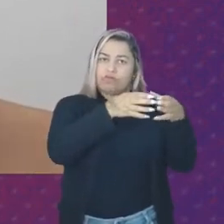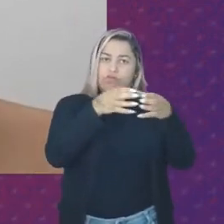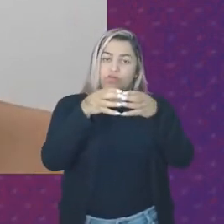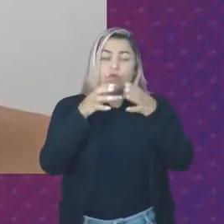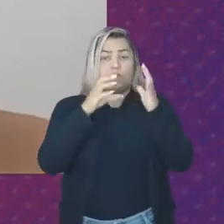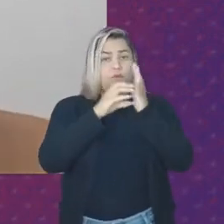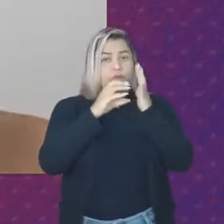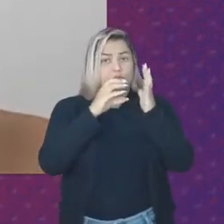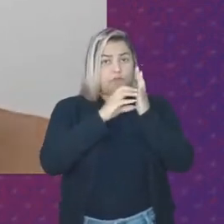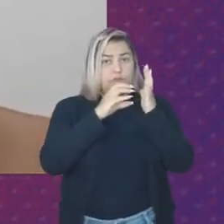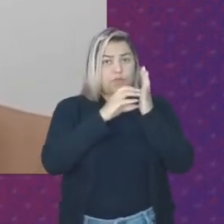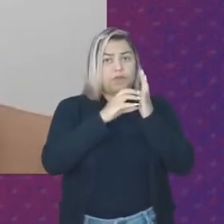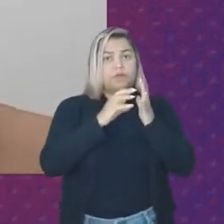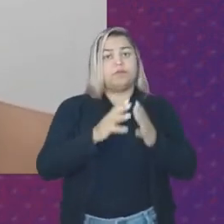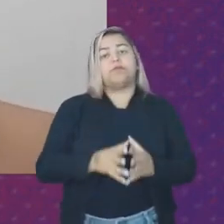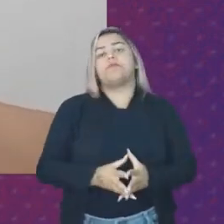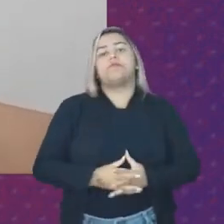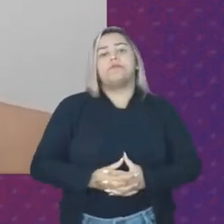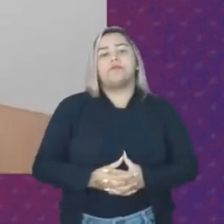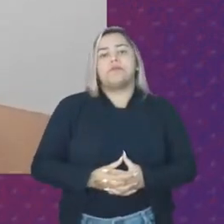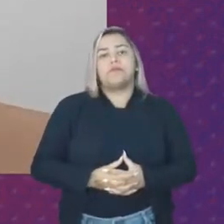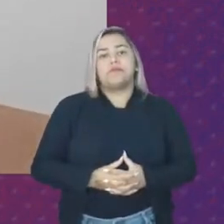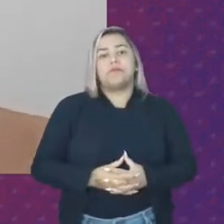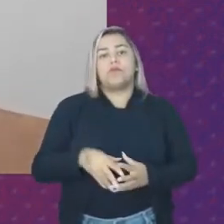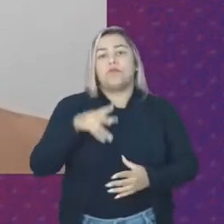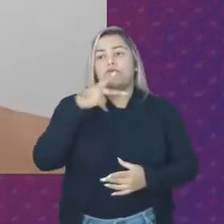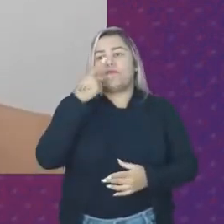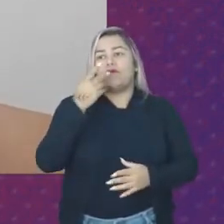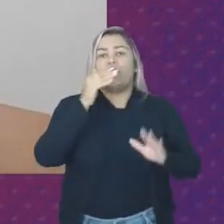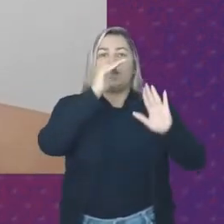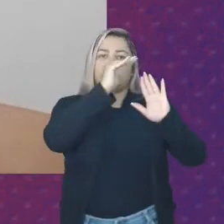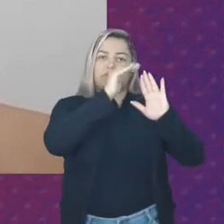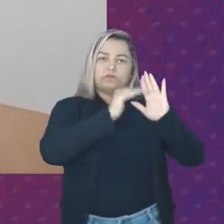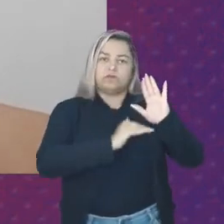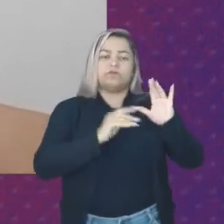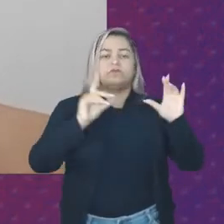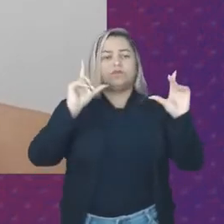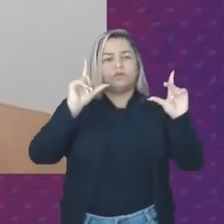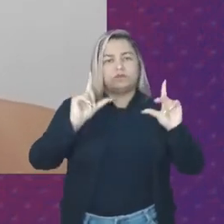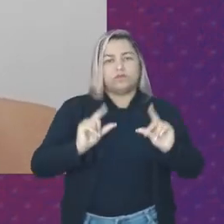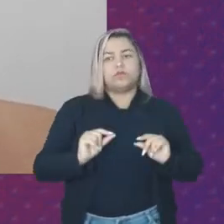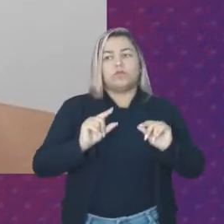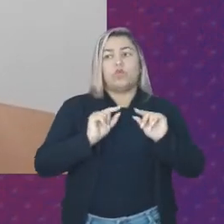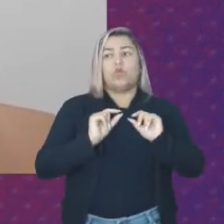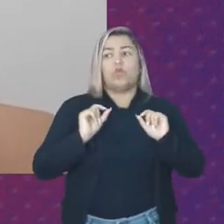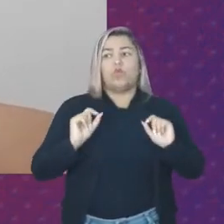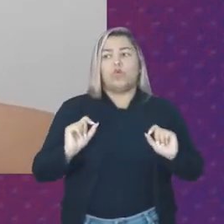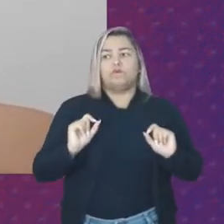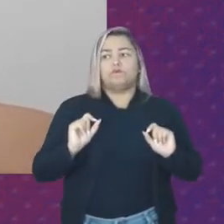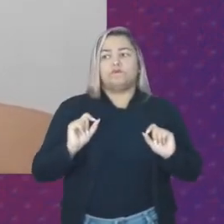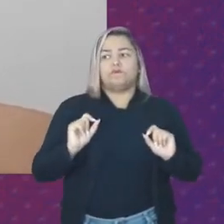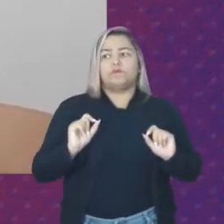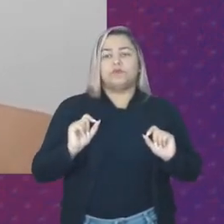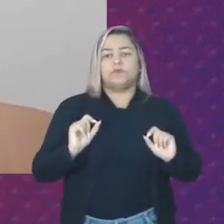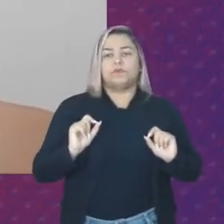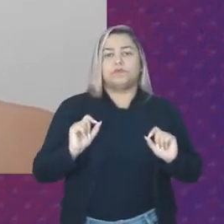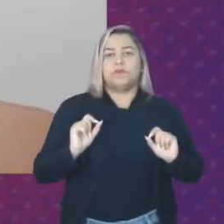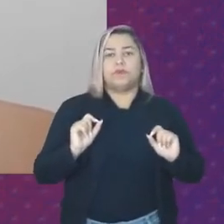campanha, né? E aí eu vou falar de um por um pouquinho sobre como é que